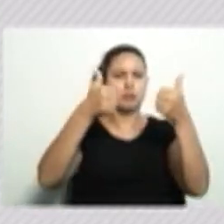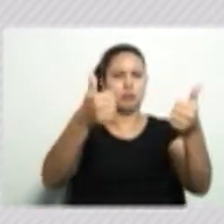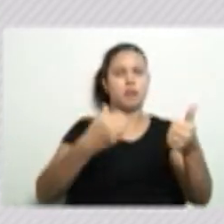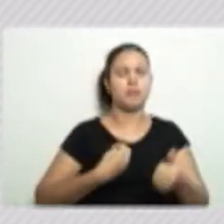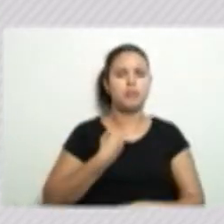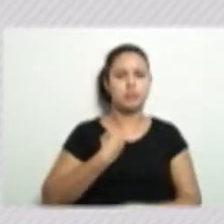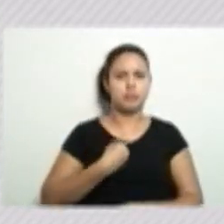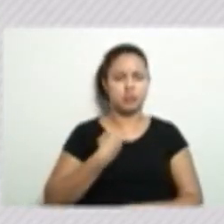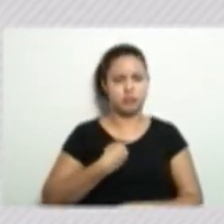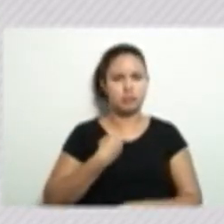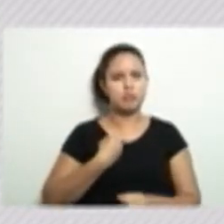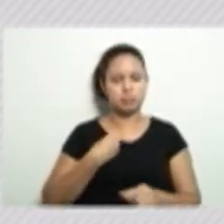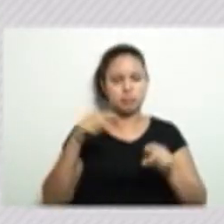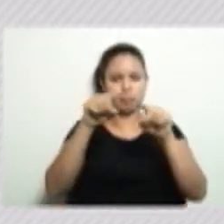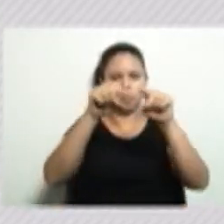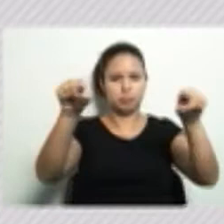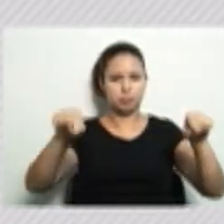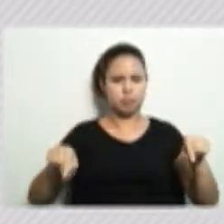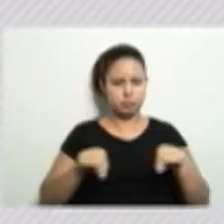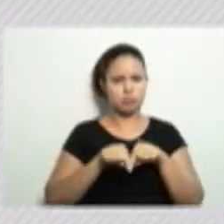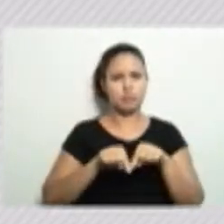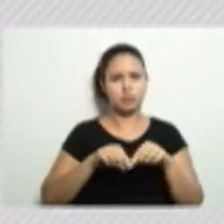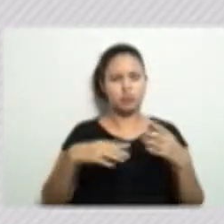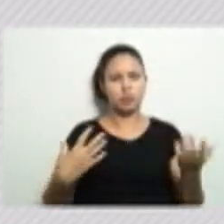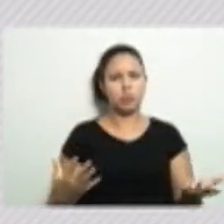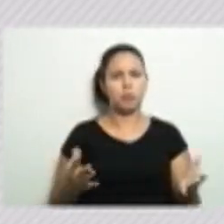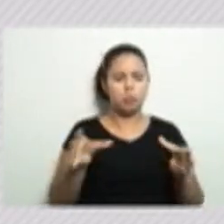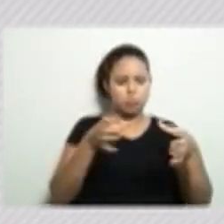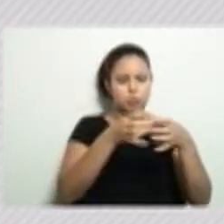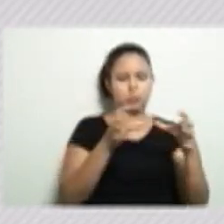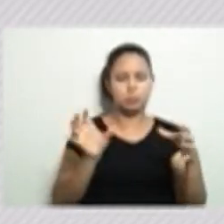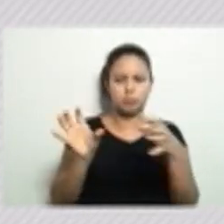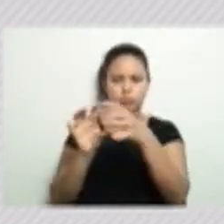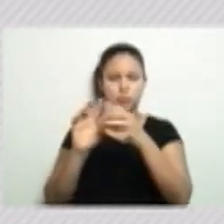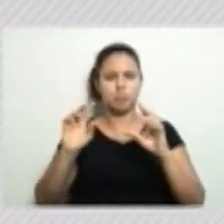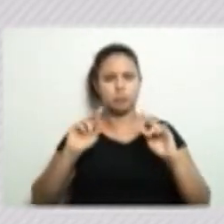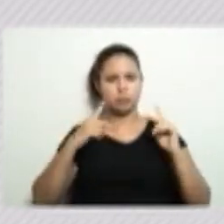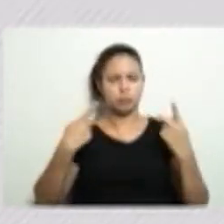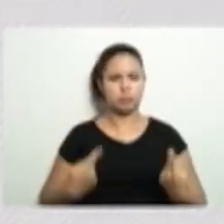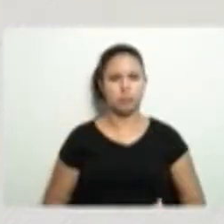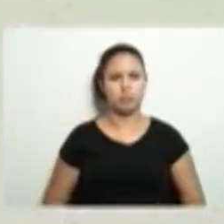um dado território, espaço ou agrupamentos humanos.